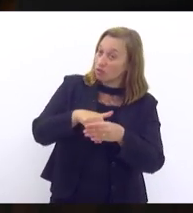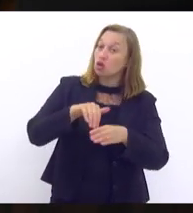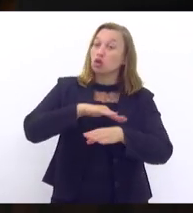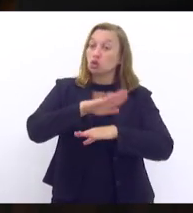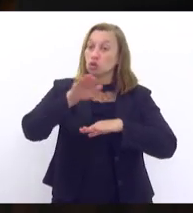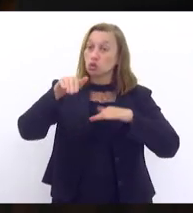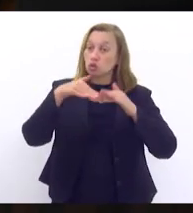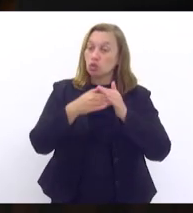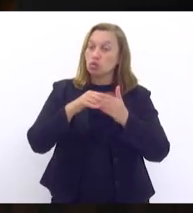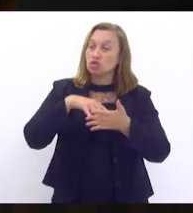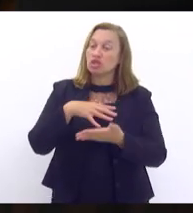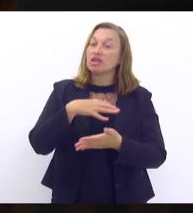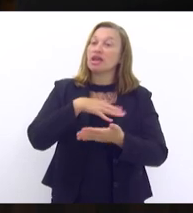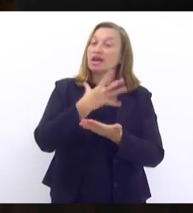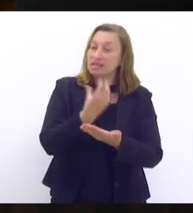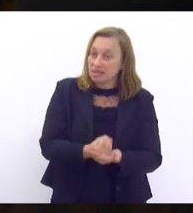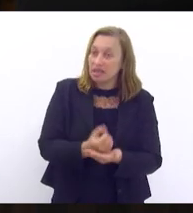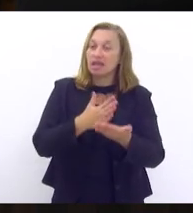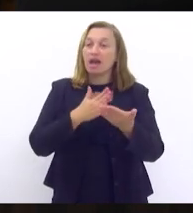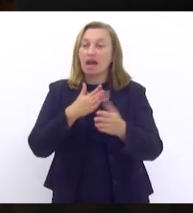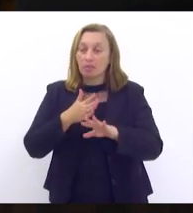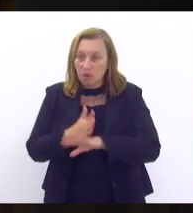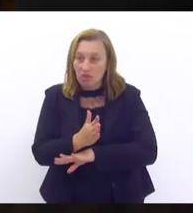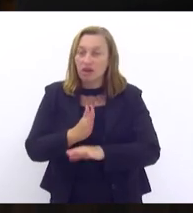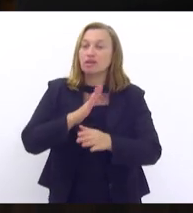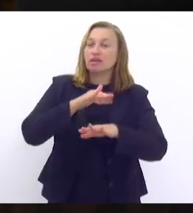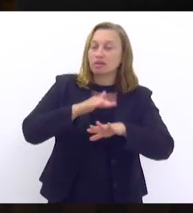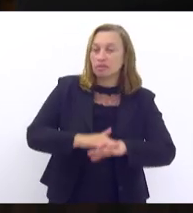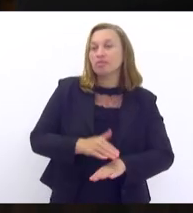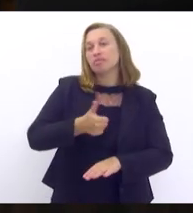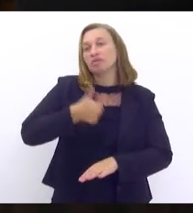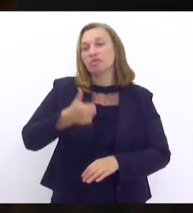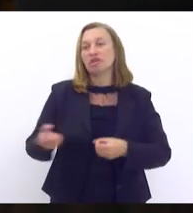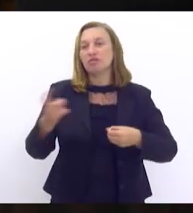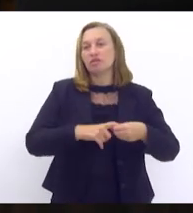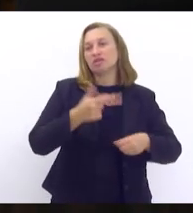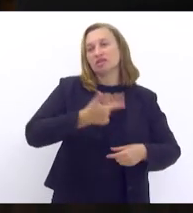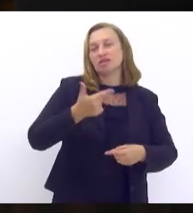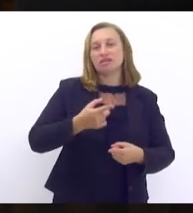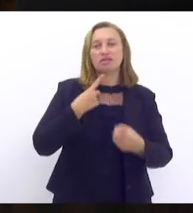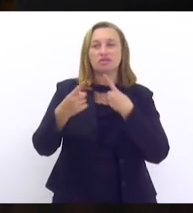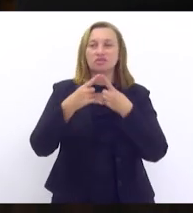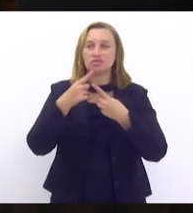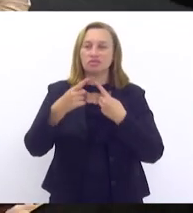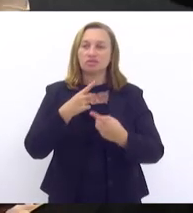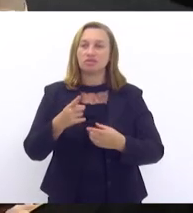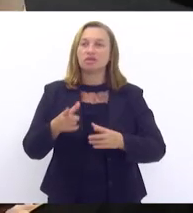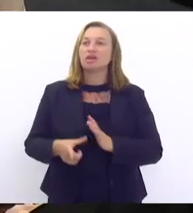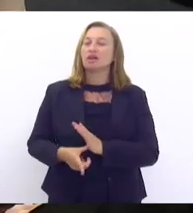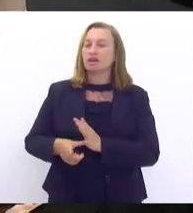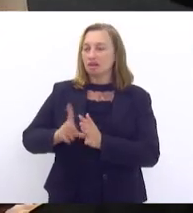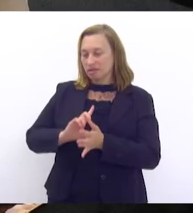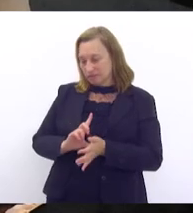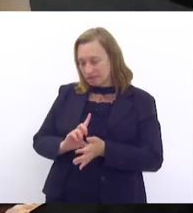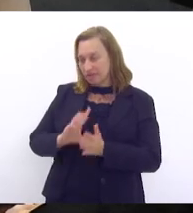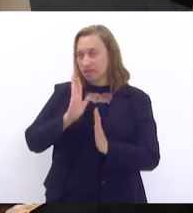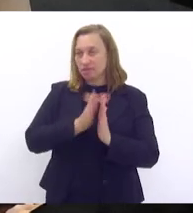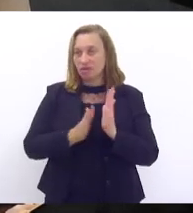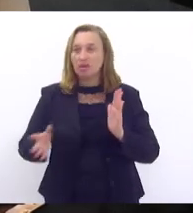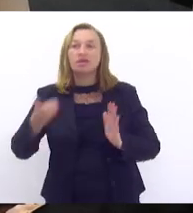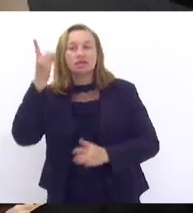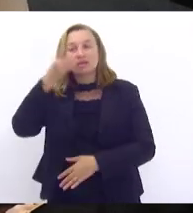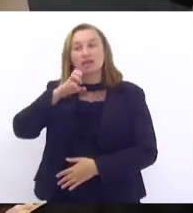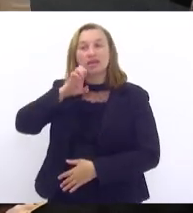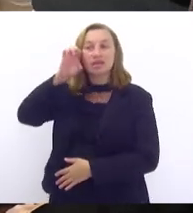aprovam, permaneçam como estão. Aprovado em primeira, retorna em segunda. Pela ordem, presidente. Antes da questão de ordem, deputada